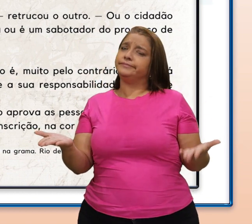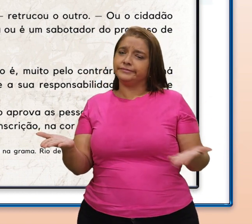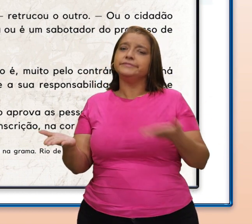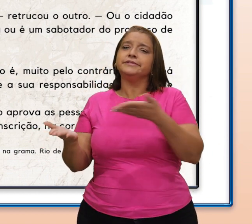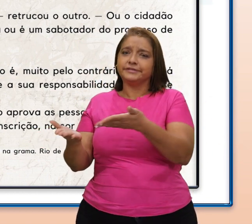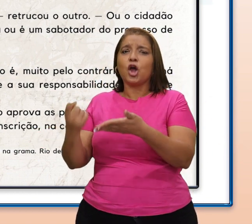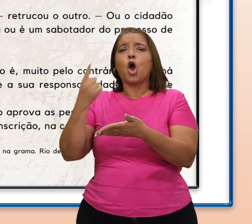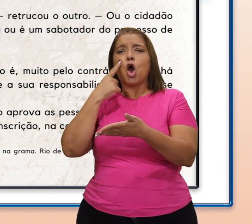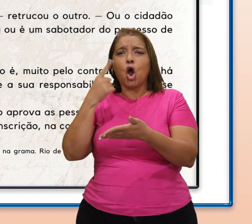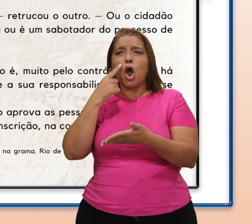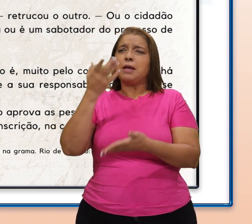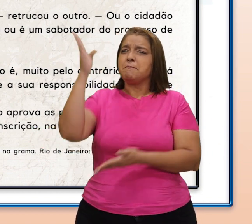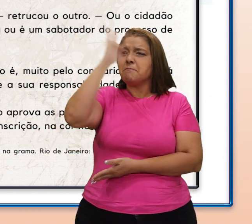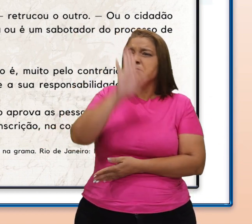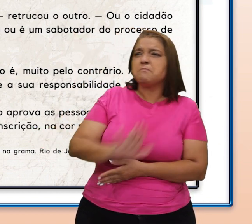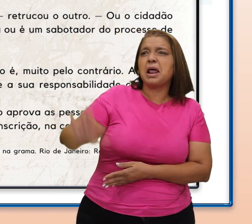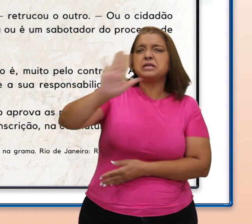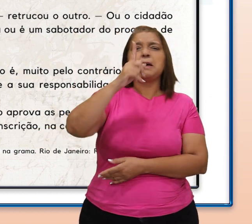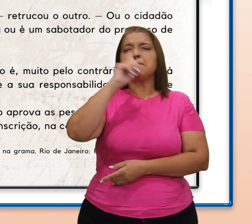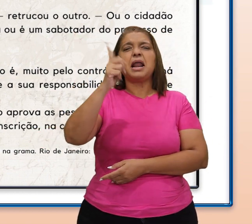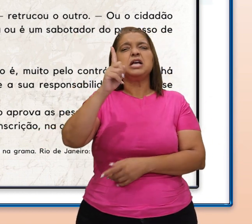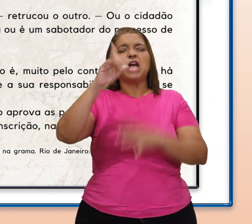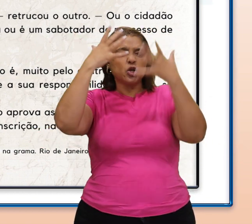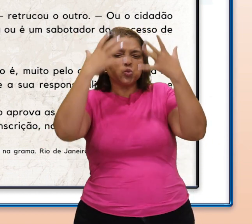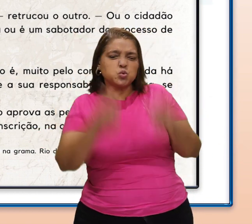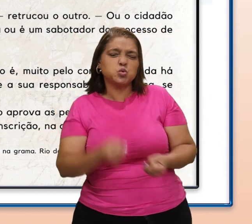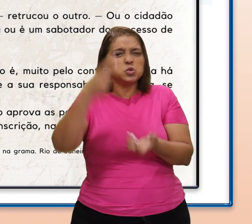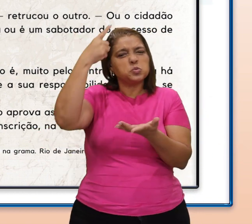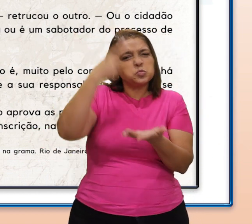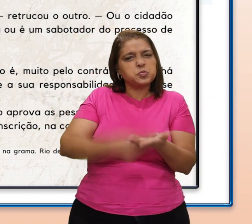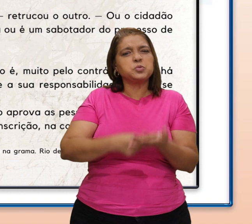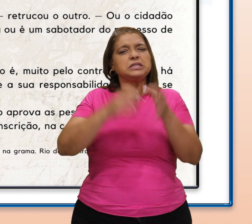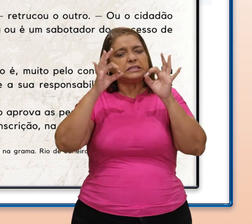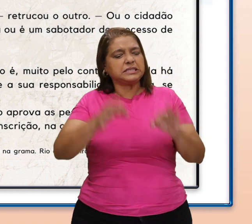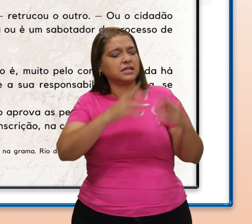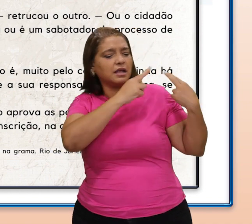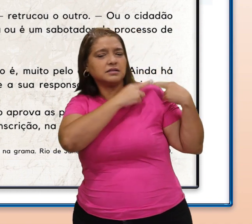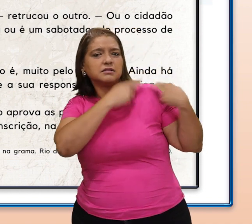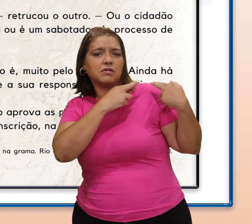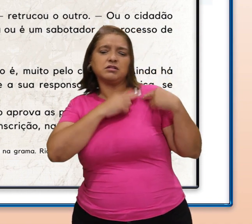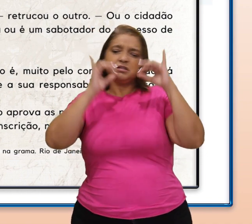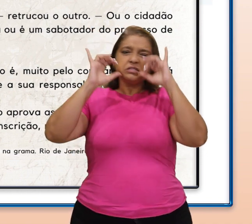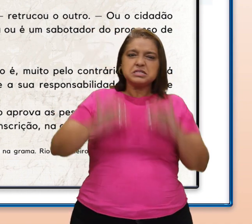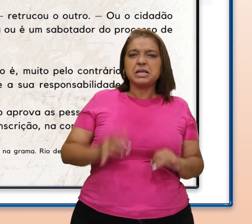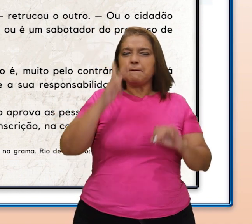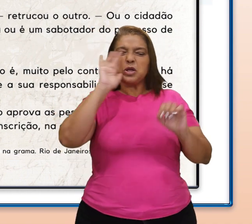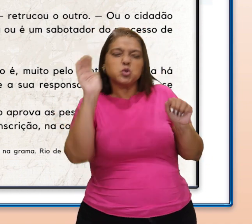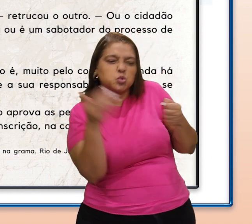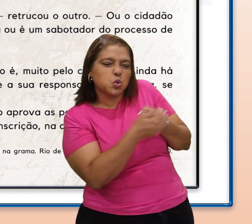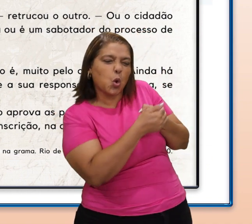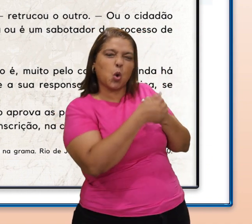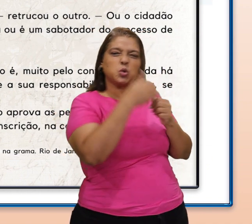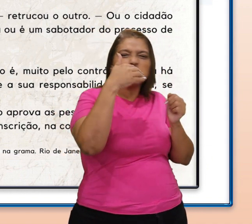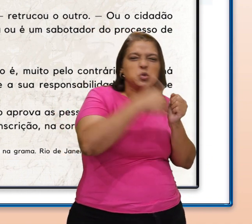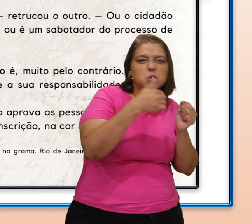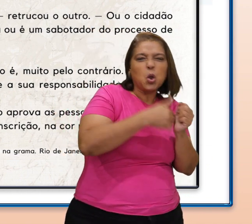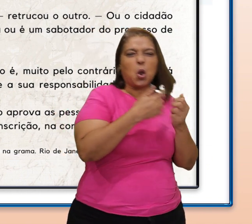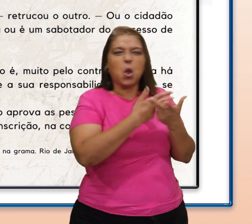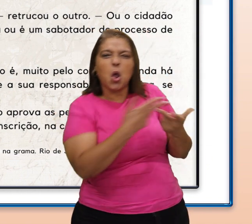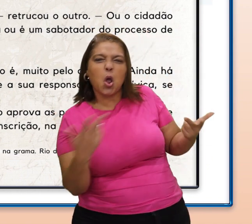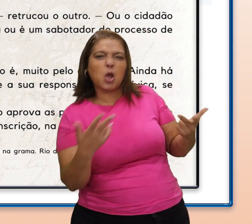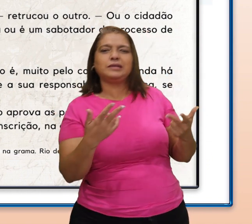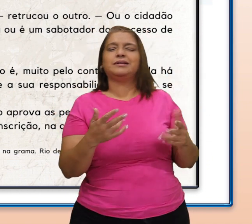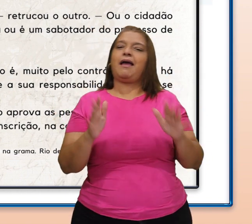Há ainda há gente neste país que não assume a sua responsabilidade cívica se esconde feito avestruz